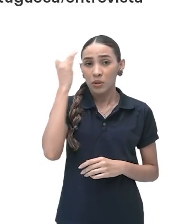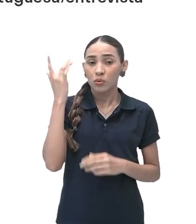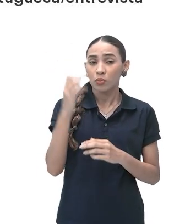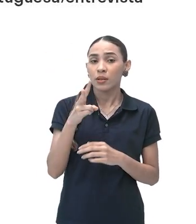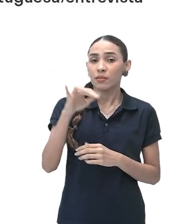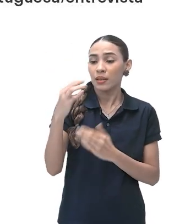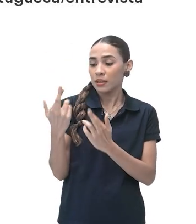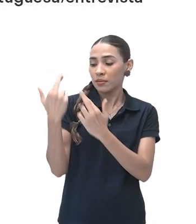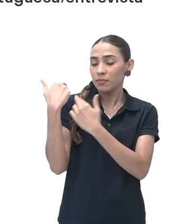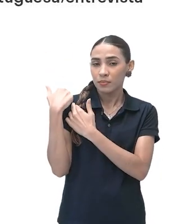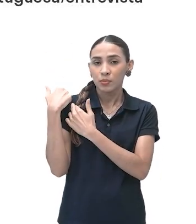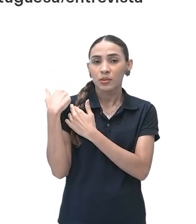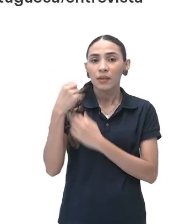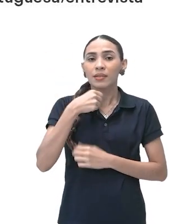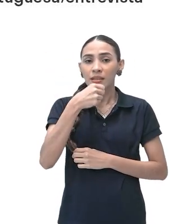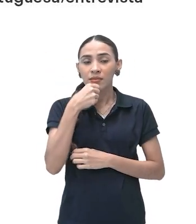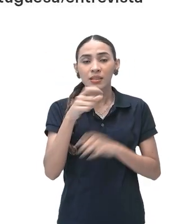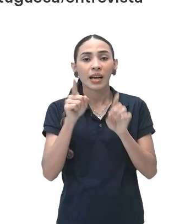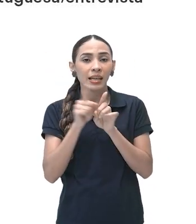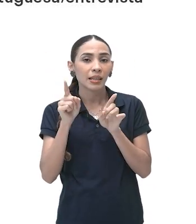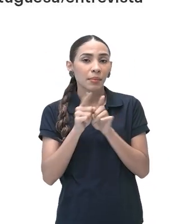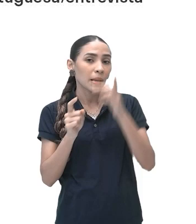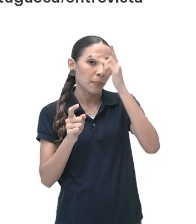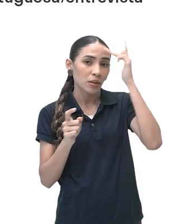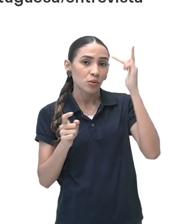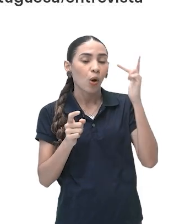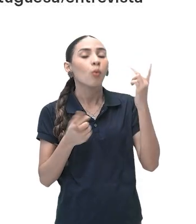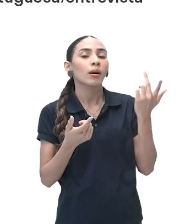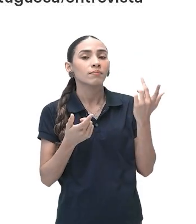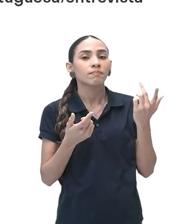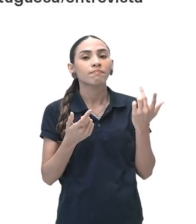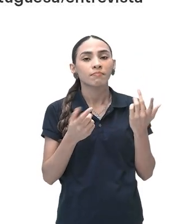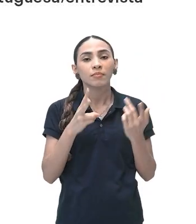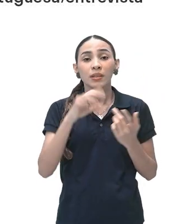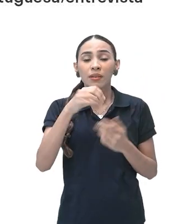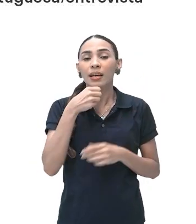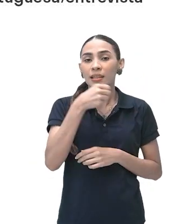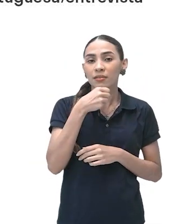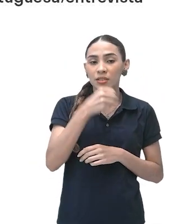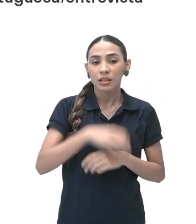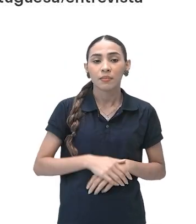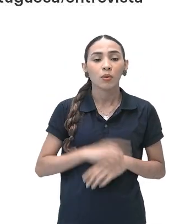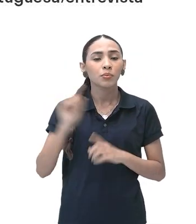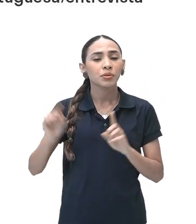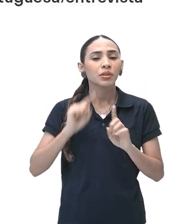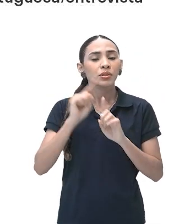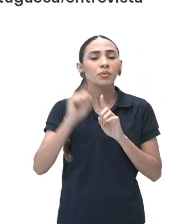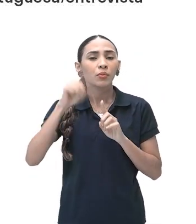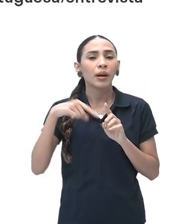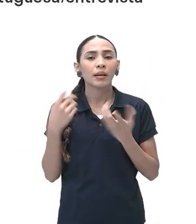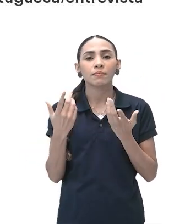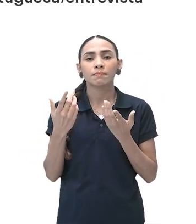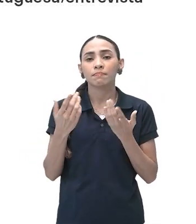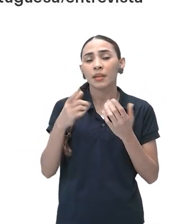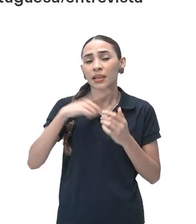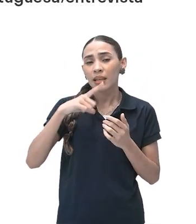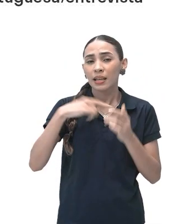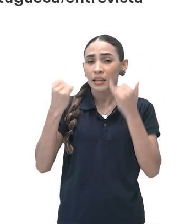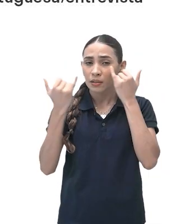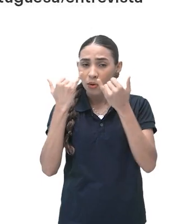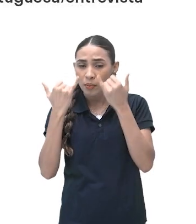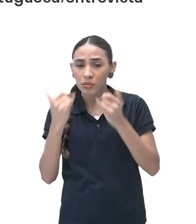menos um entrevistador, tá? E o principal objetivo é justamente extrair declarações e